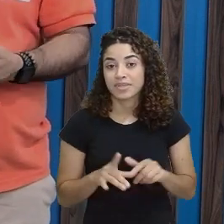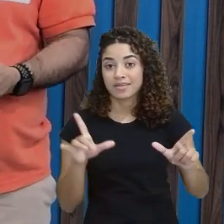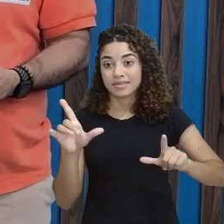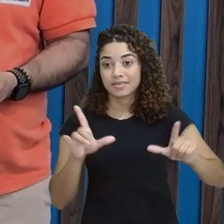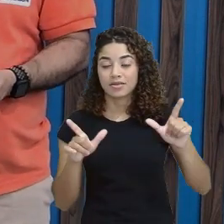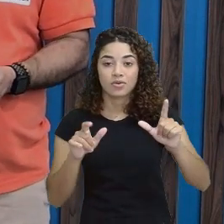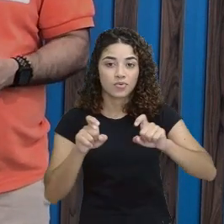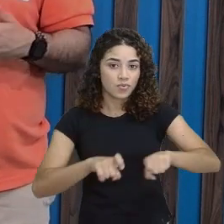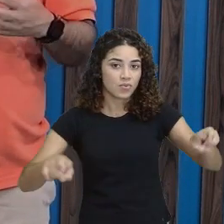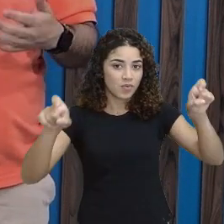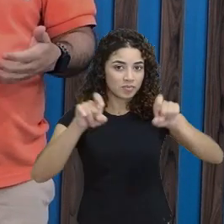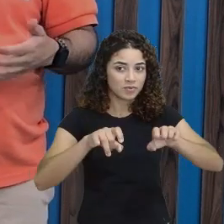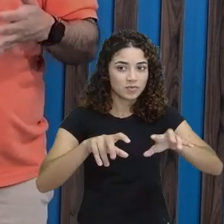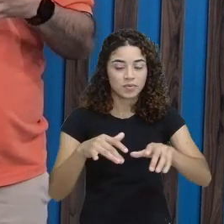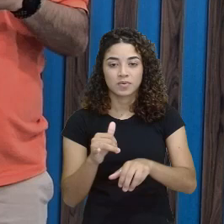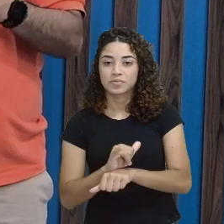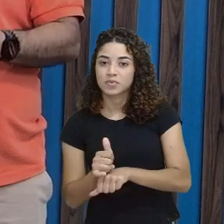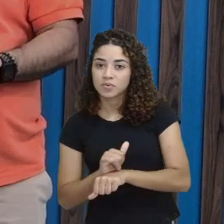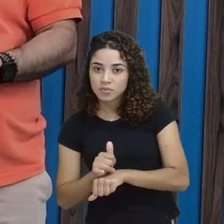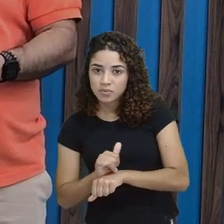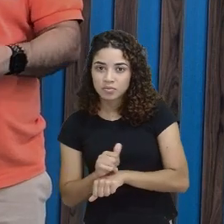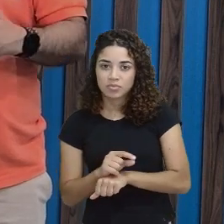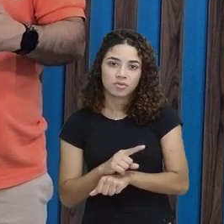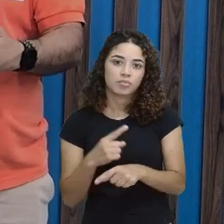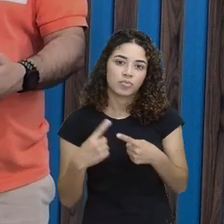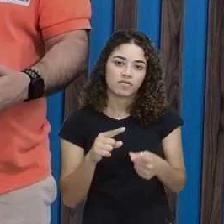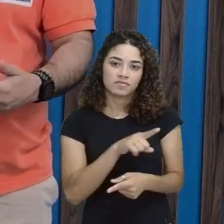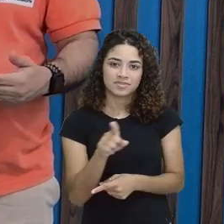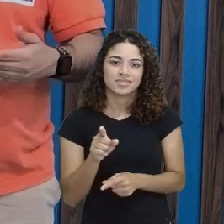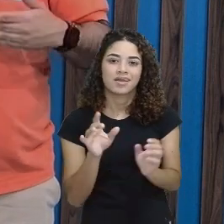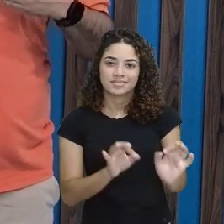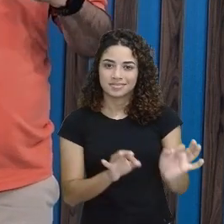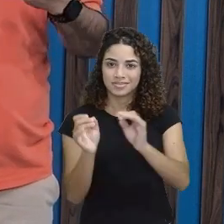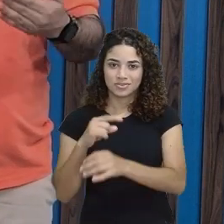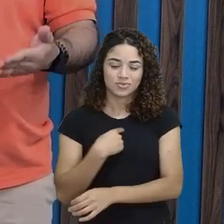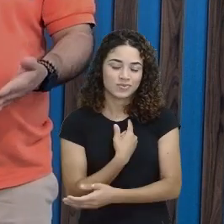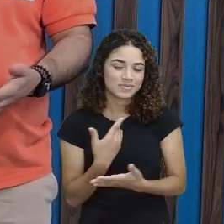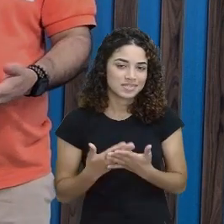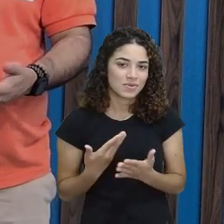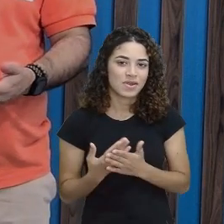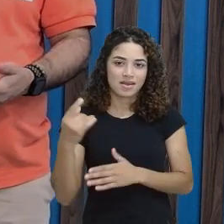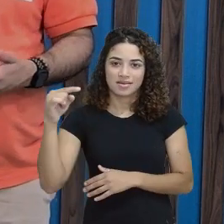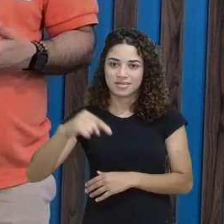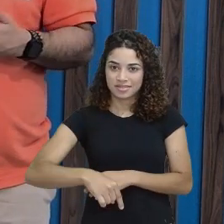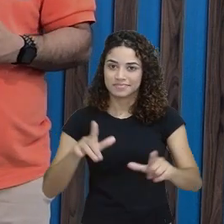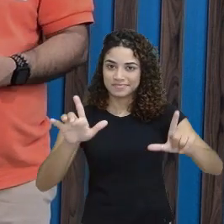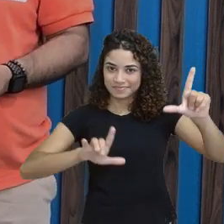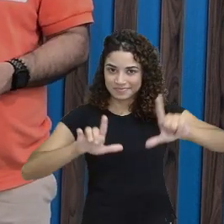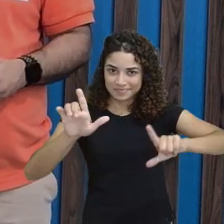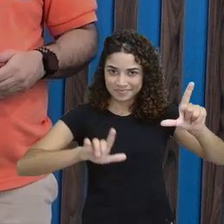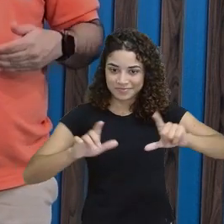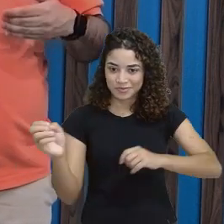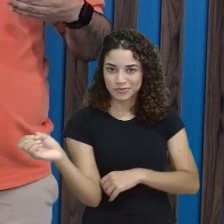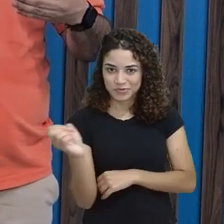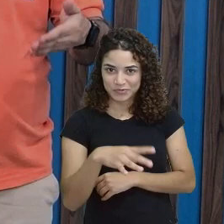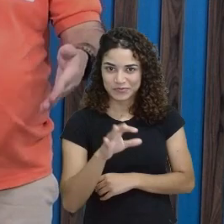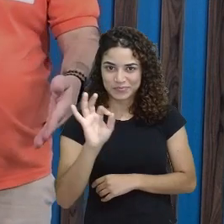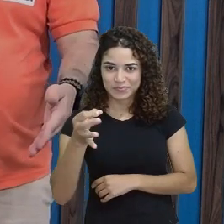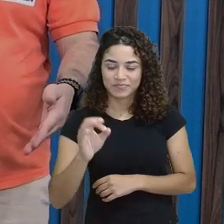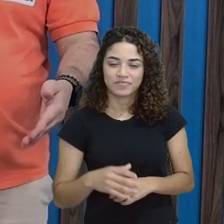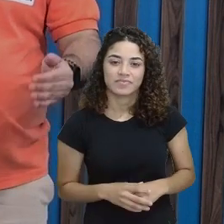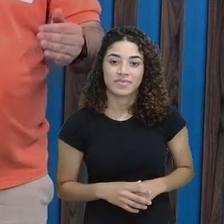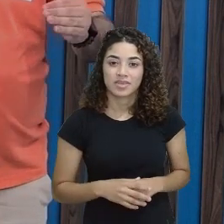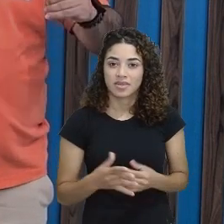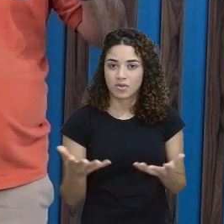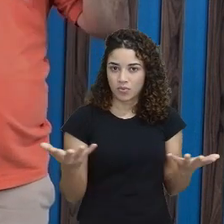tela do computador, pelo YouTube, porque vocês assistem nossas aulas aqui pela TV Nova. No